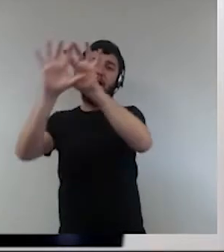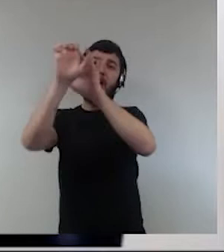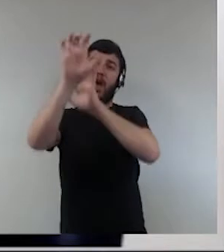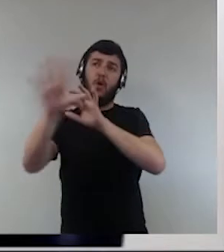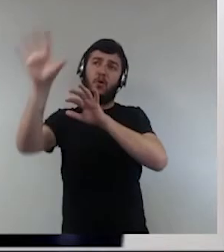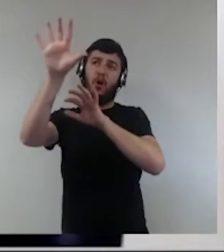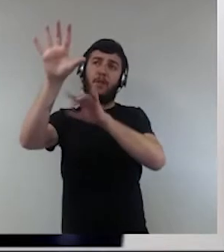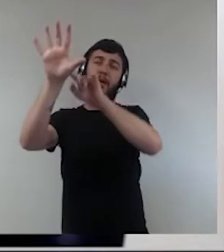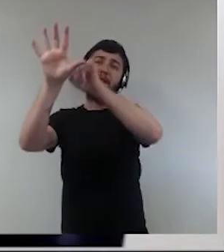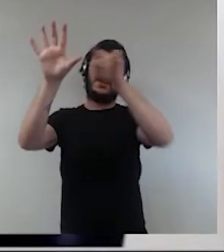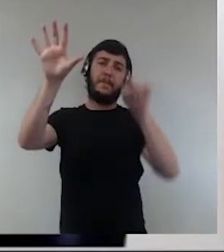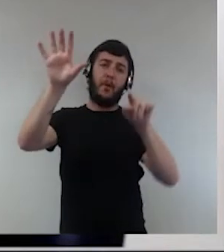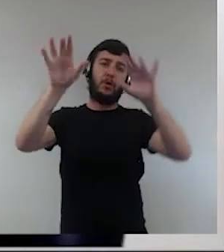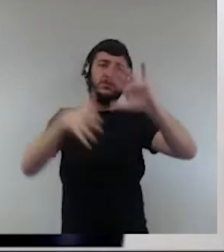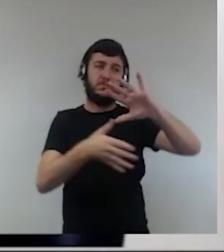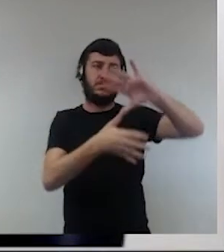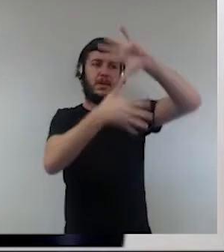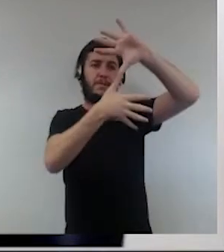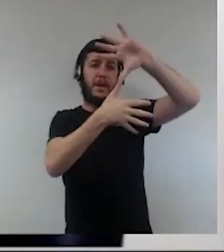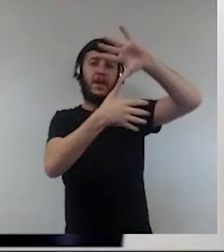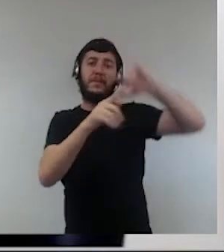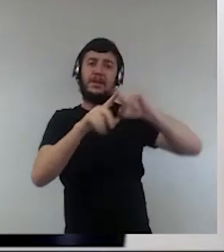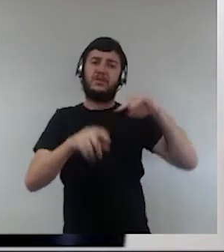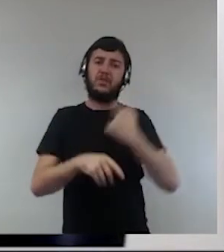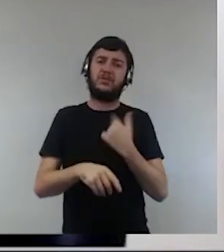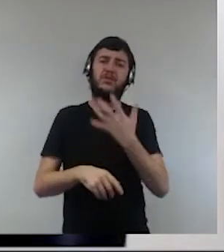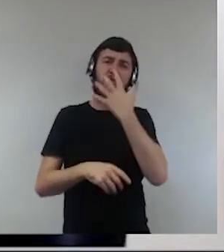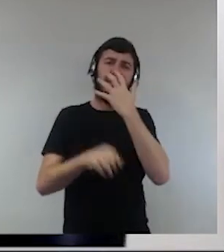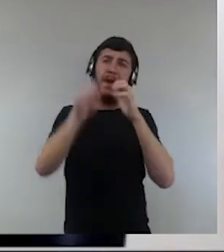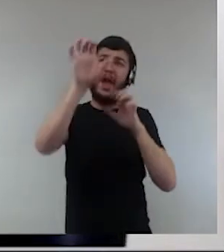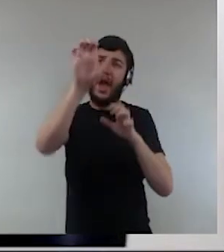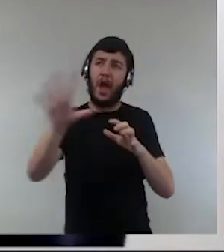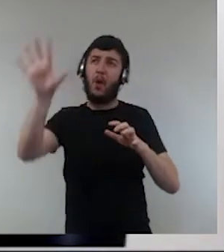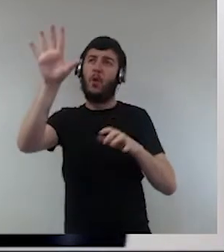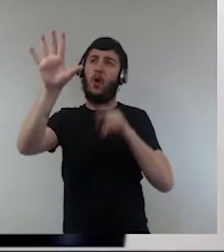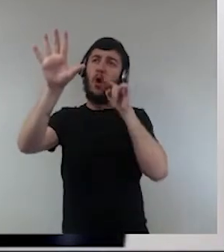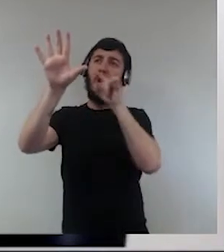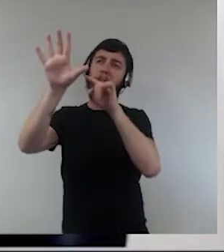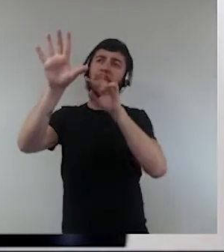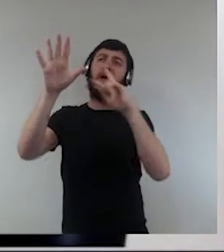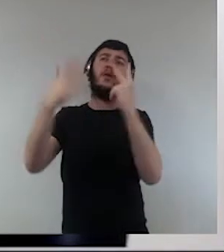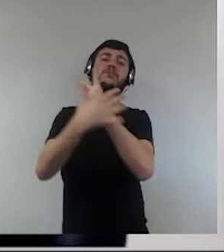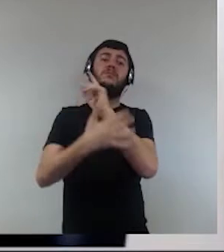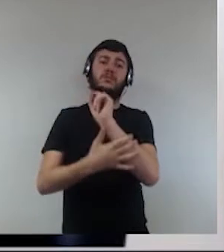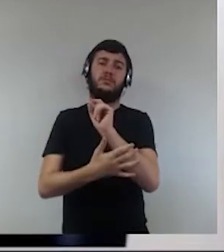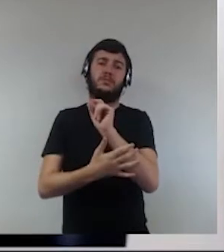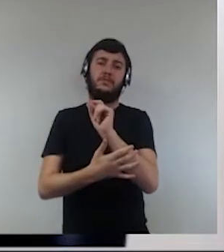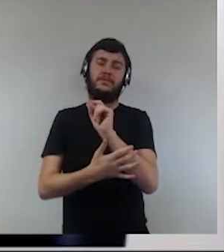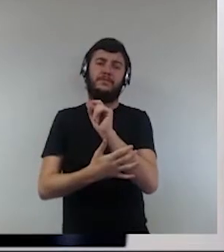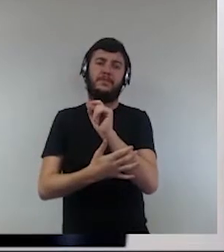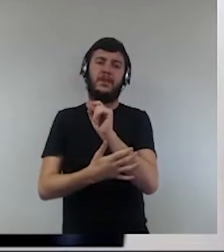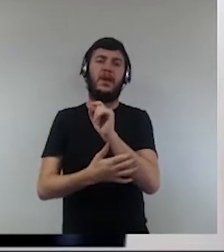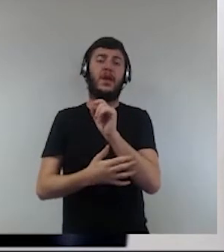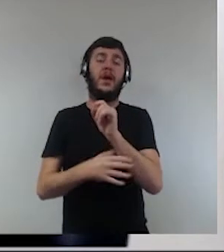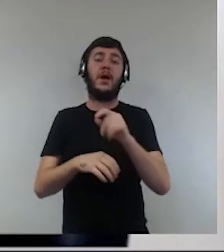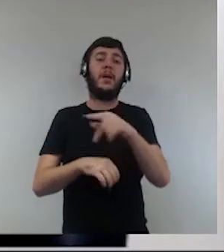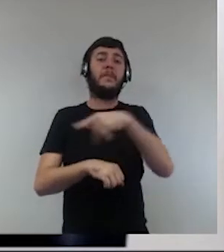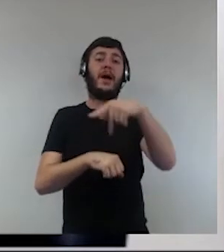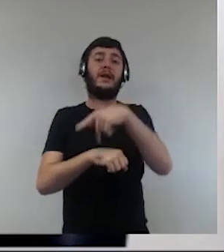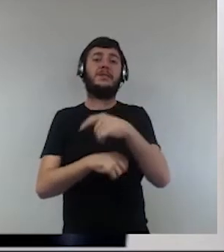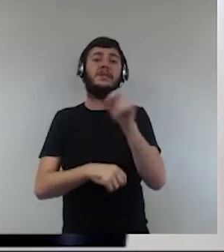nós olharmos para a realidade da Europa, nós vamos perceber o seguinte, que Itália e